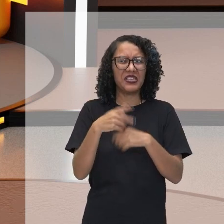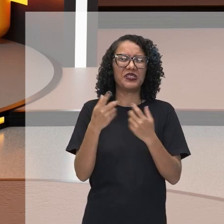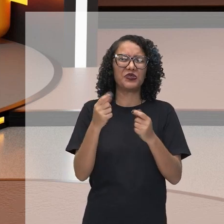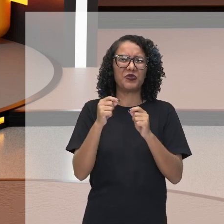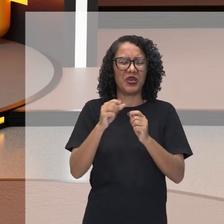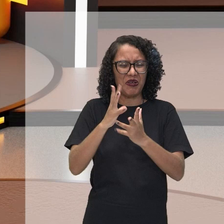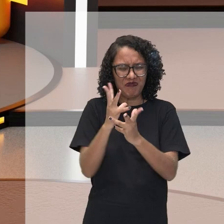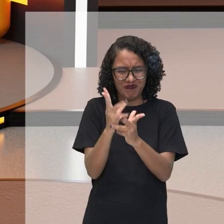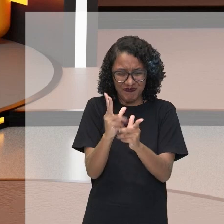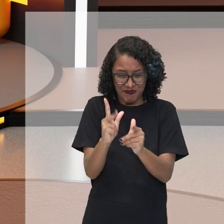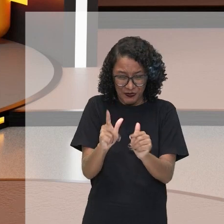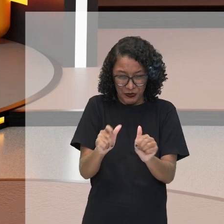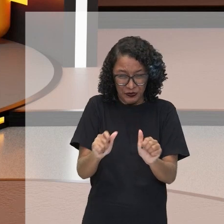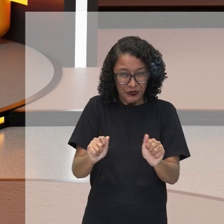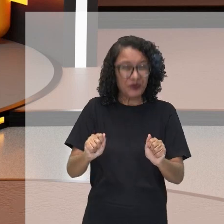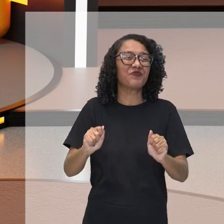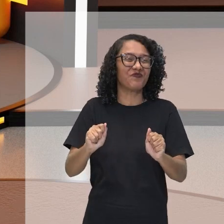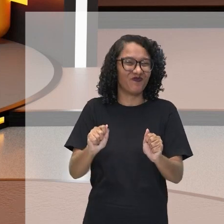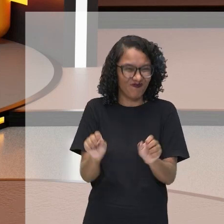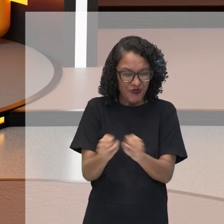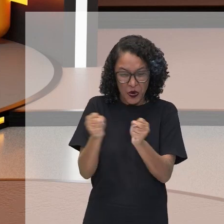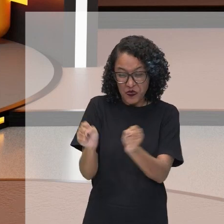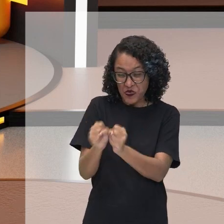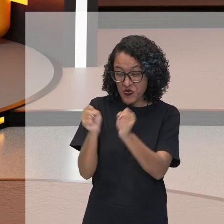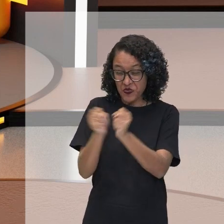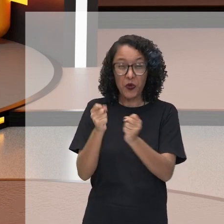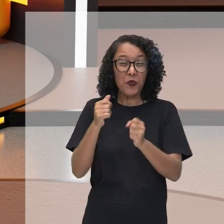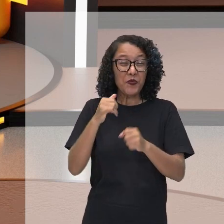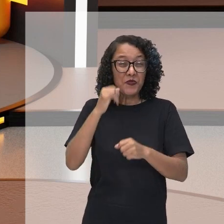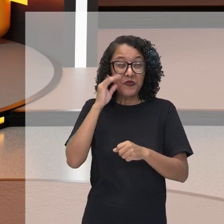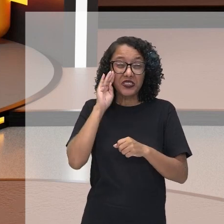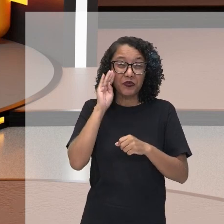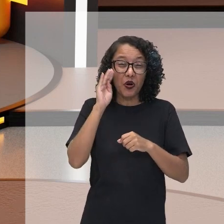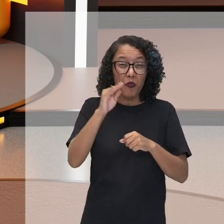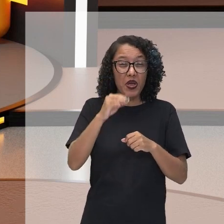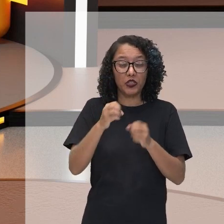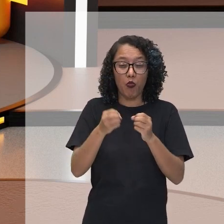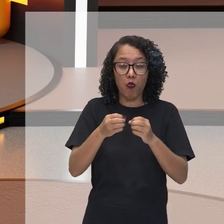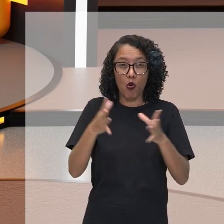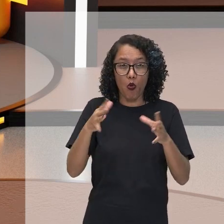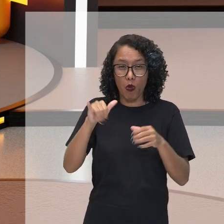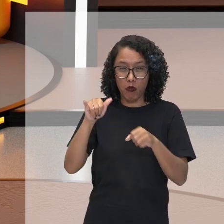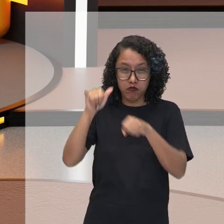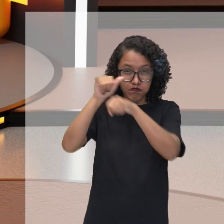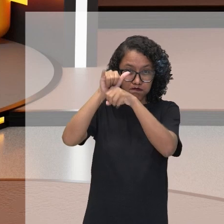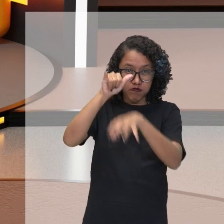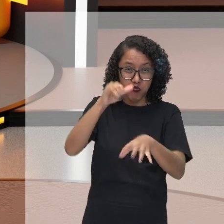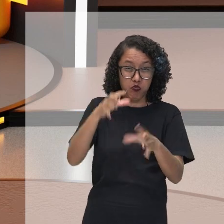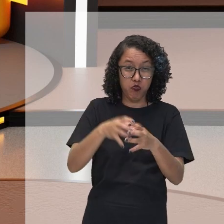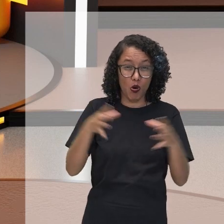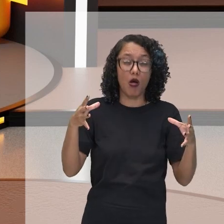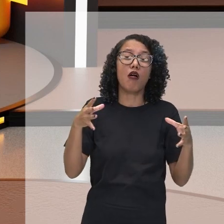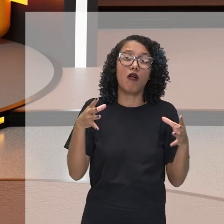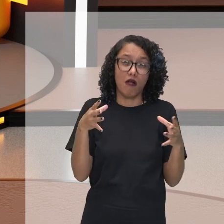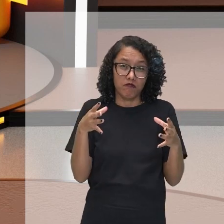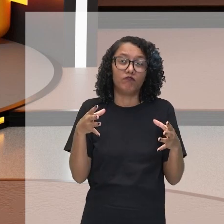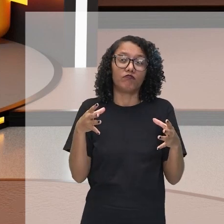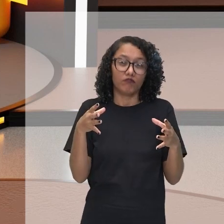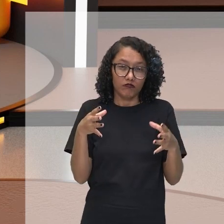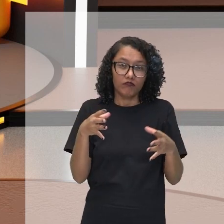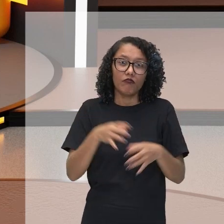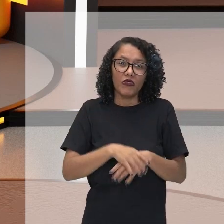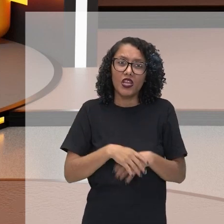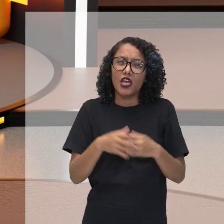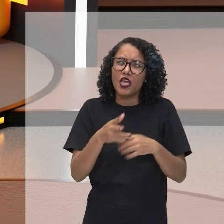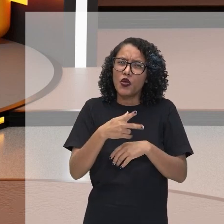totalmente devastado, principalmente ali com as bombas atômicas. E qual foi o país, que